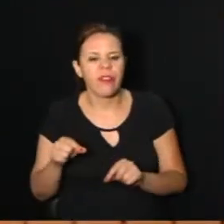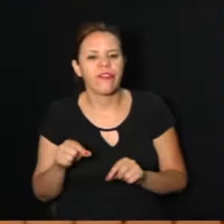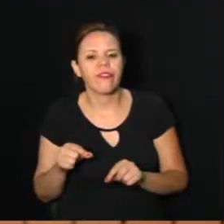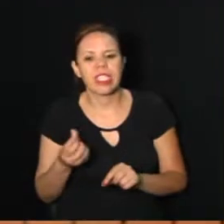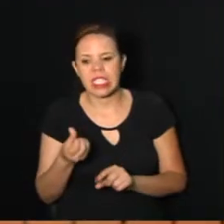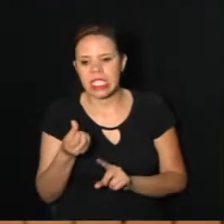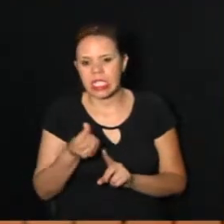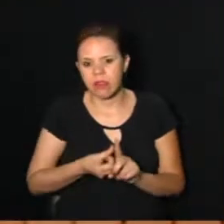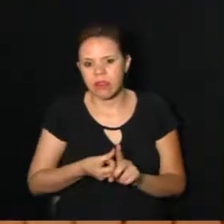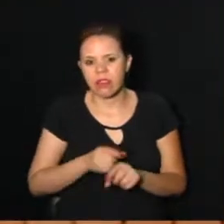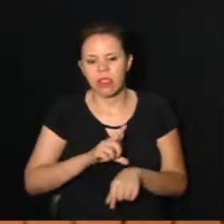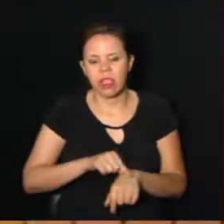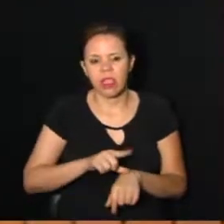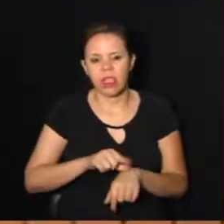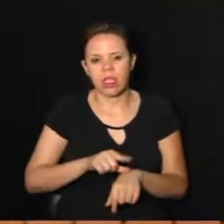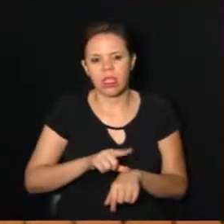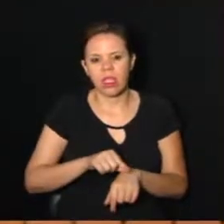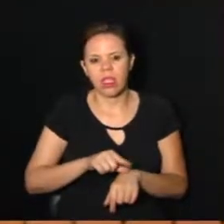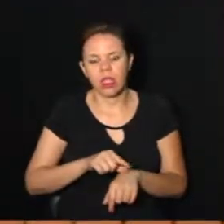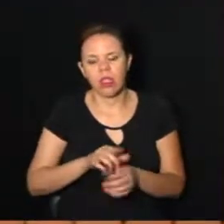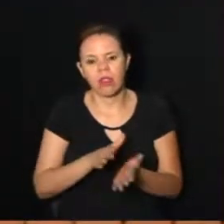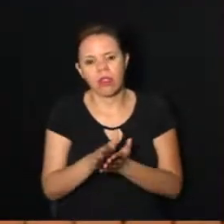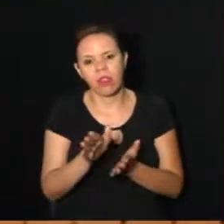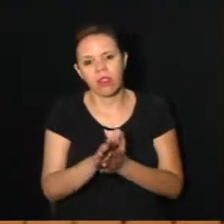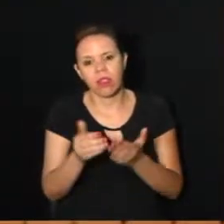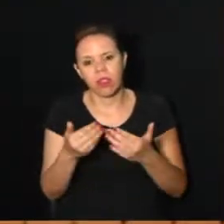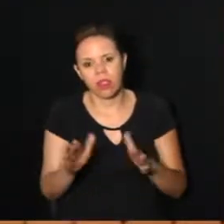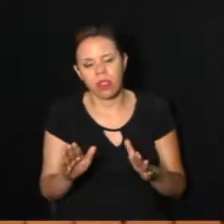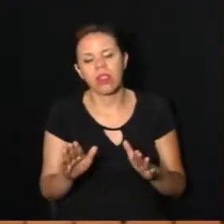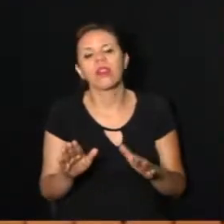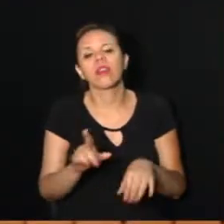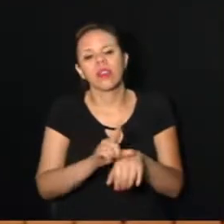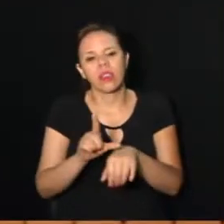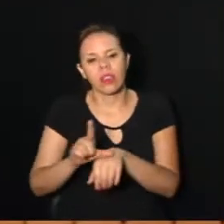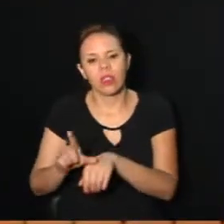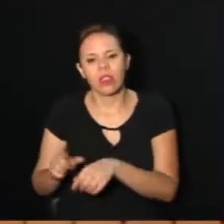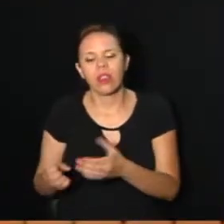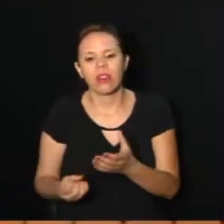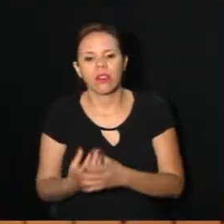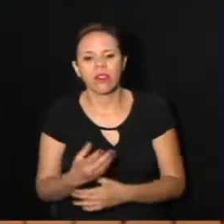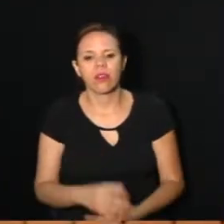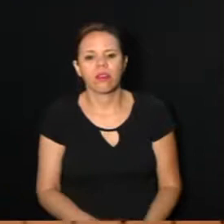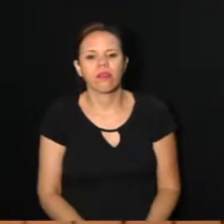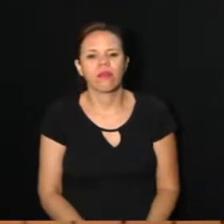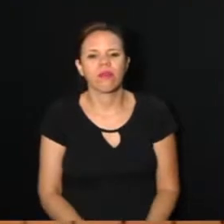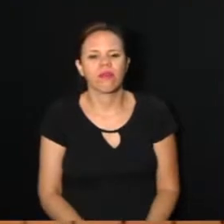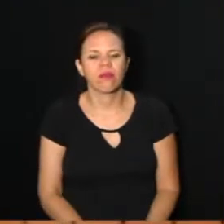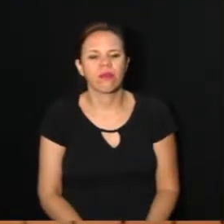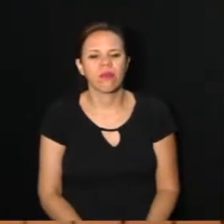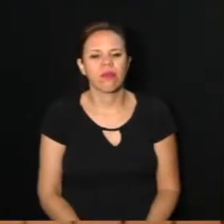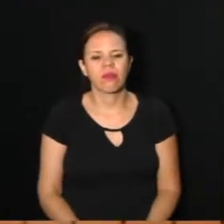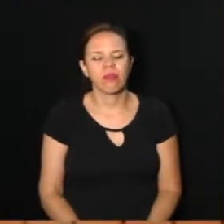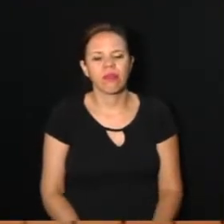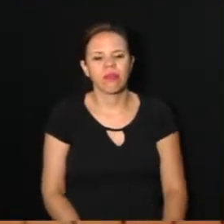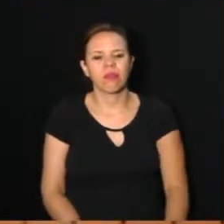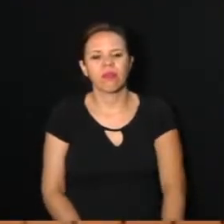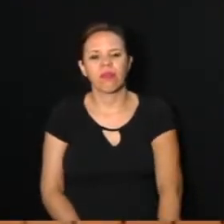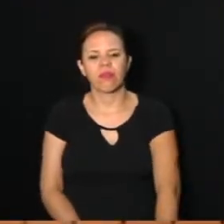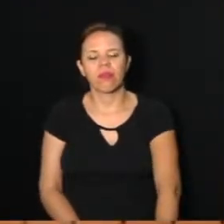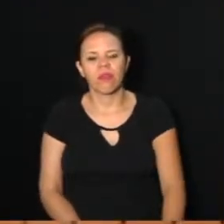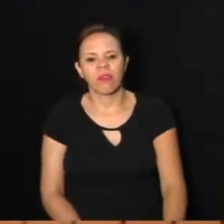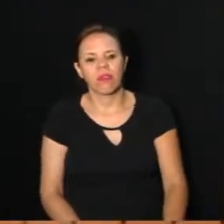6 meses atrasando um pouquinho a emissão da alvará, e isso aconteceu efetivamente, porque nós temos um o número de pessoas também limitadas,